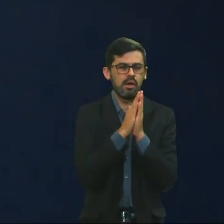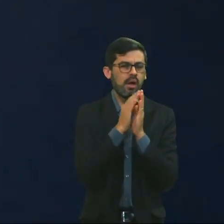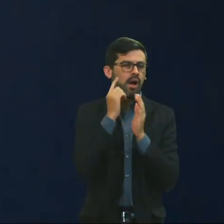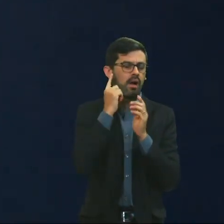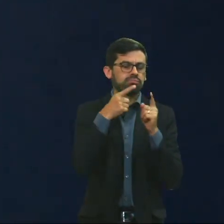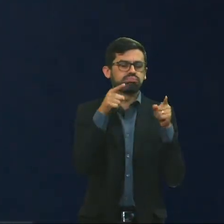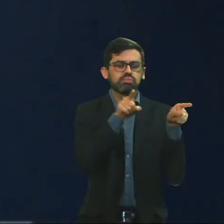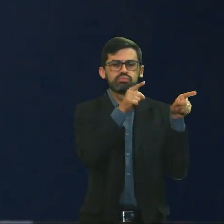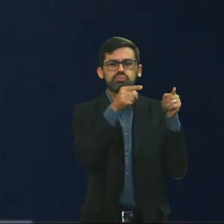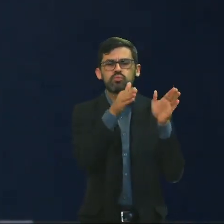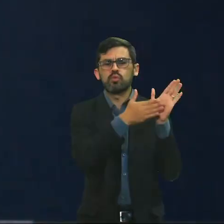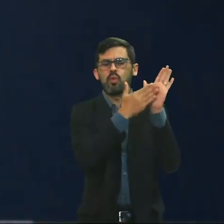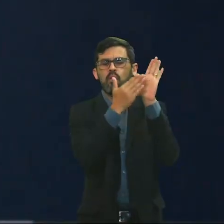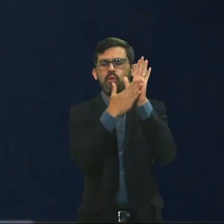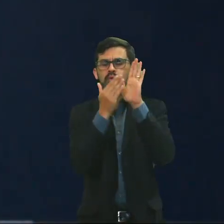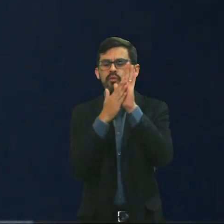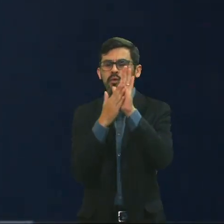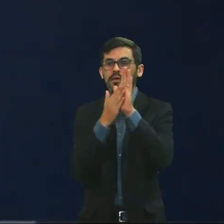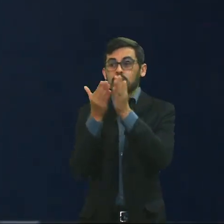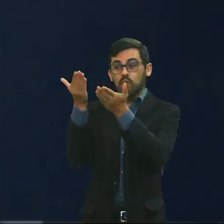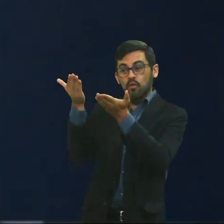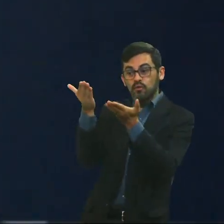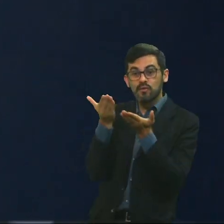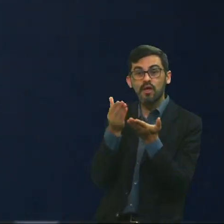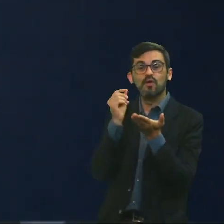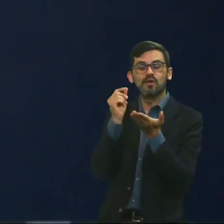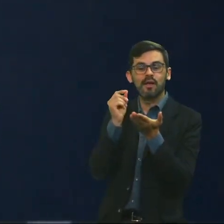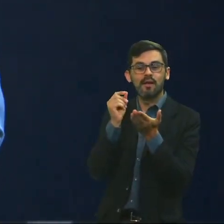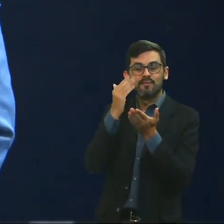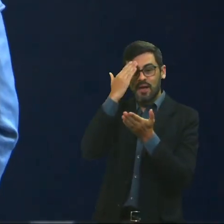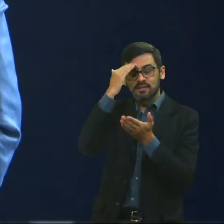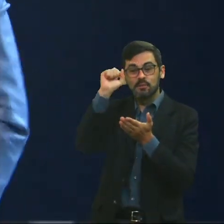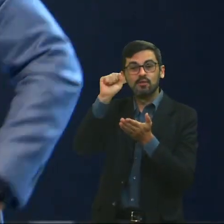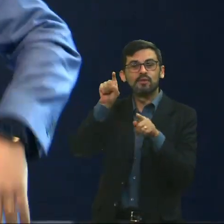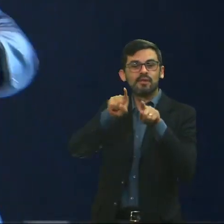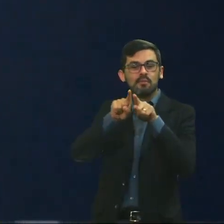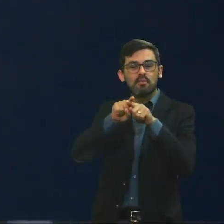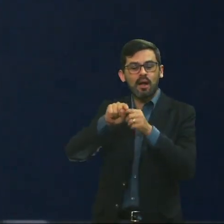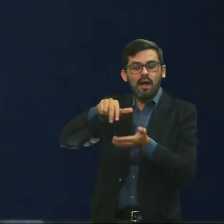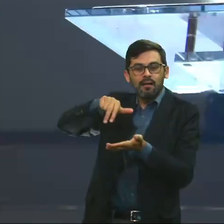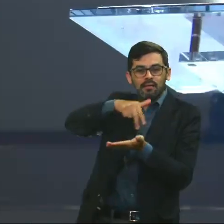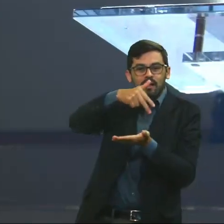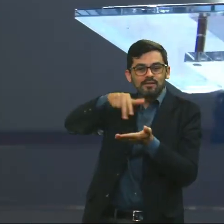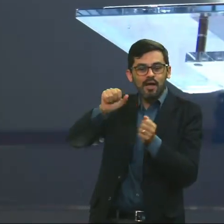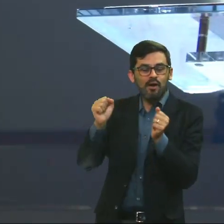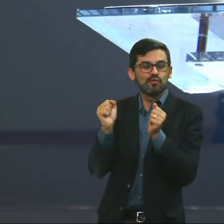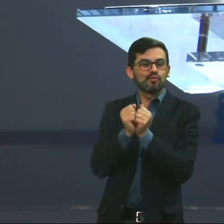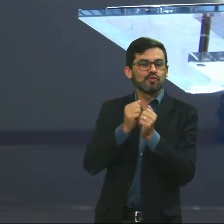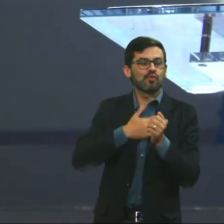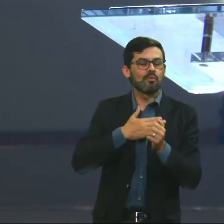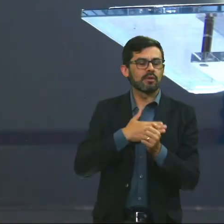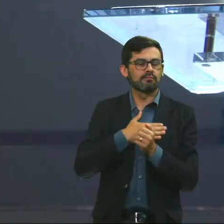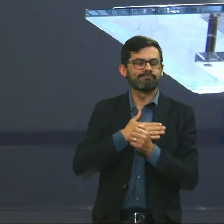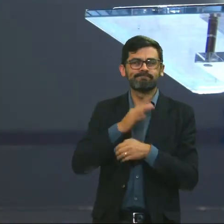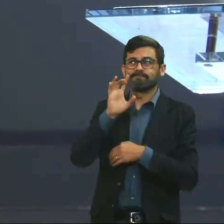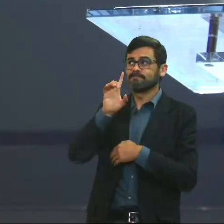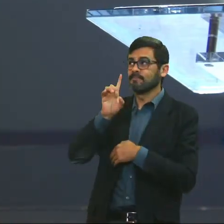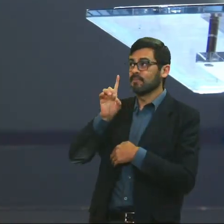música e convidei a sabedoria para dançar. Eu disse assim: